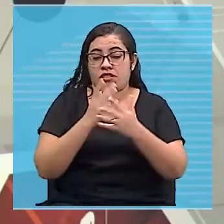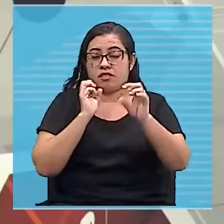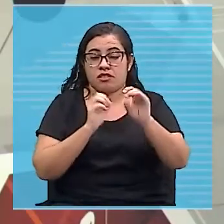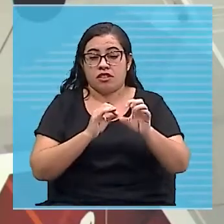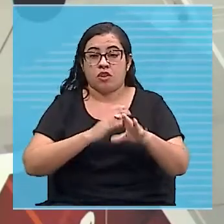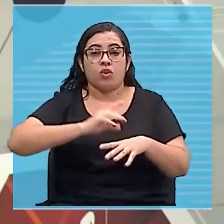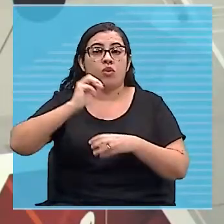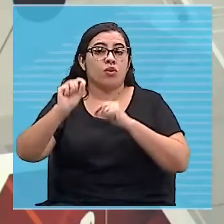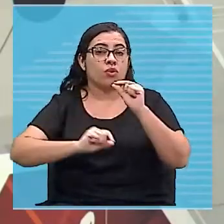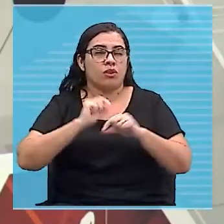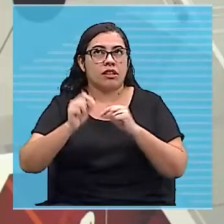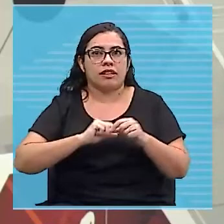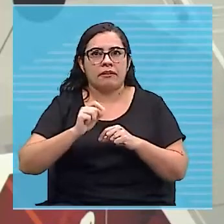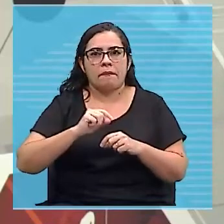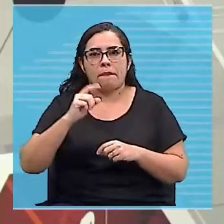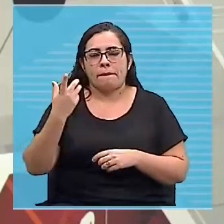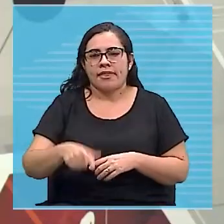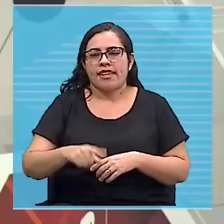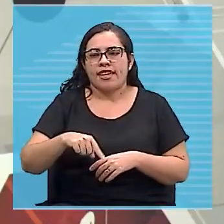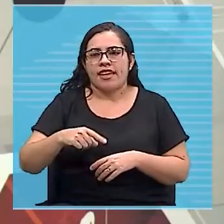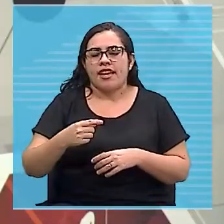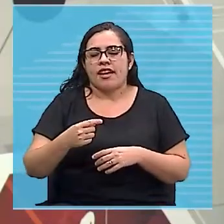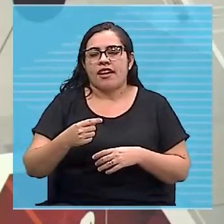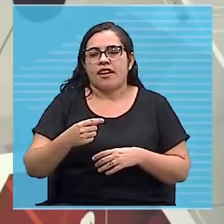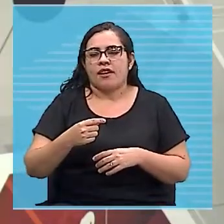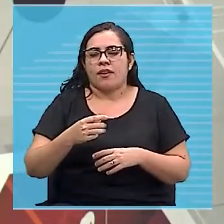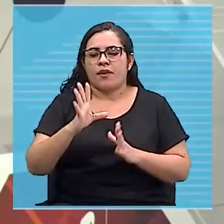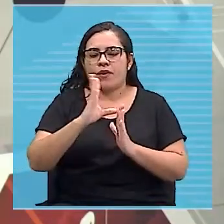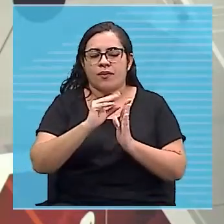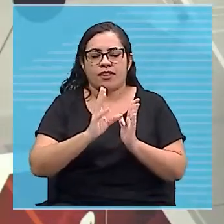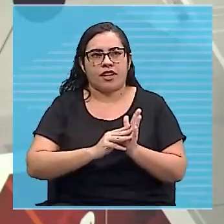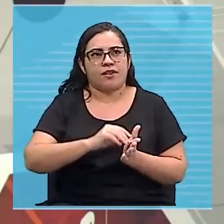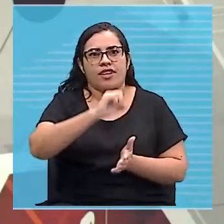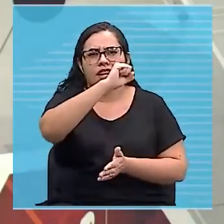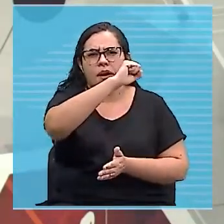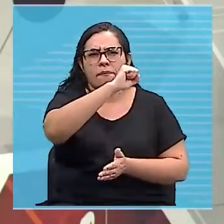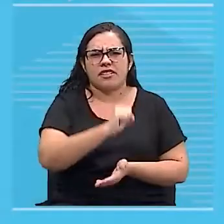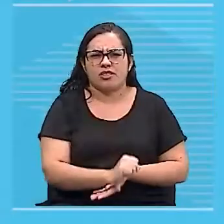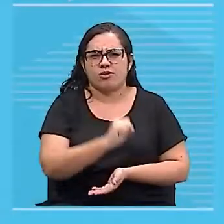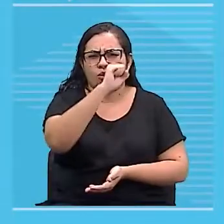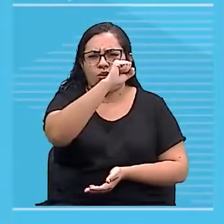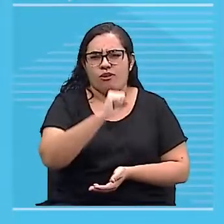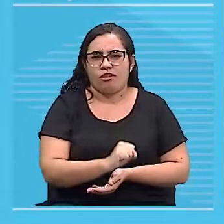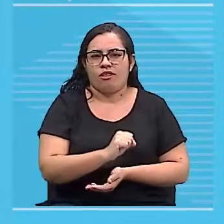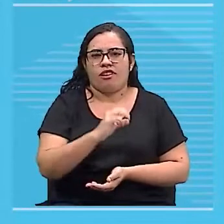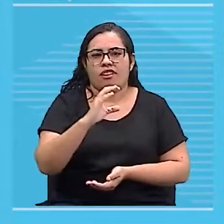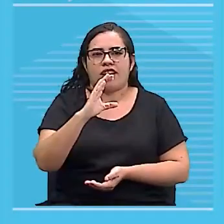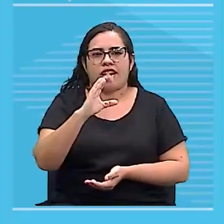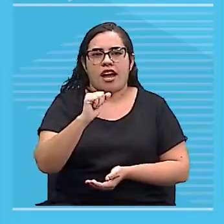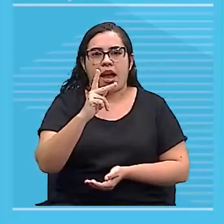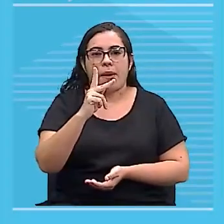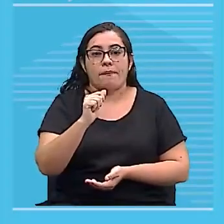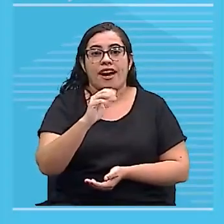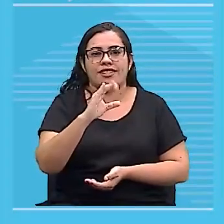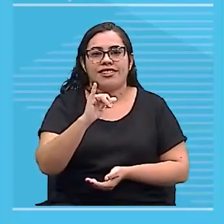de capacitores. Beleza? Show de bola? Pois então, jovens, a gente vai continuar esse tema de